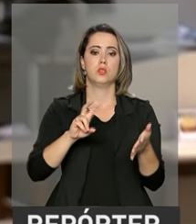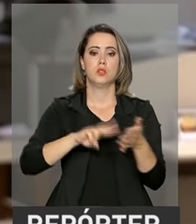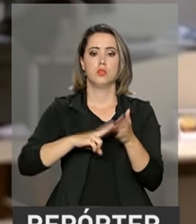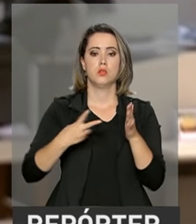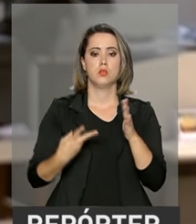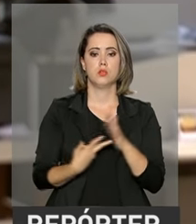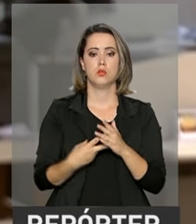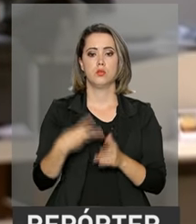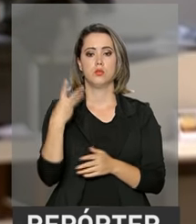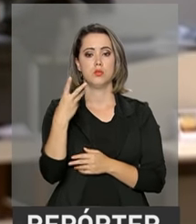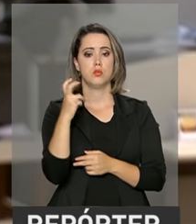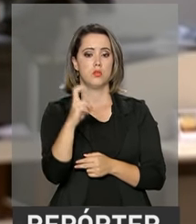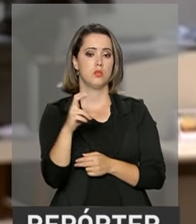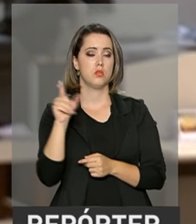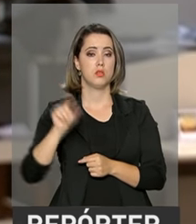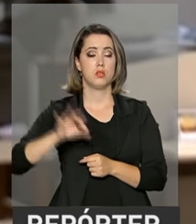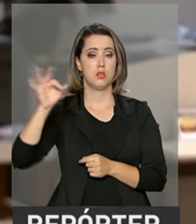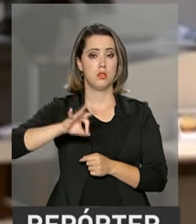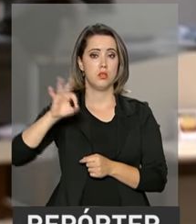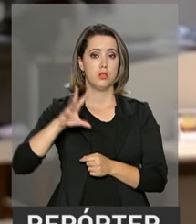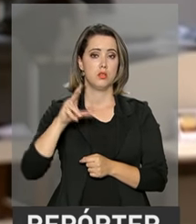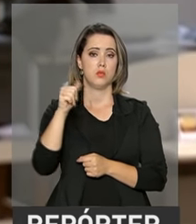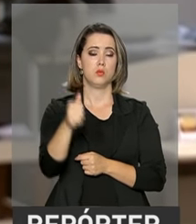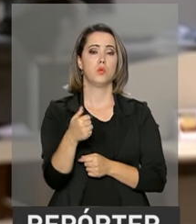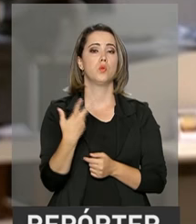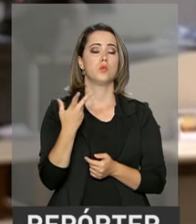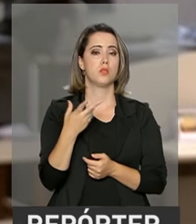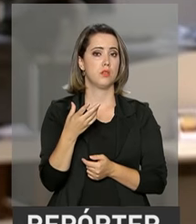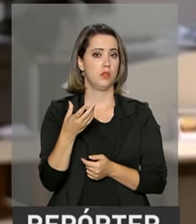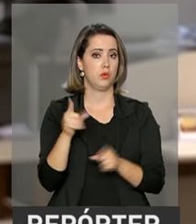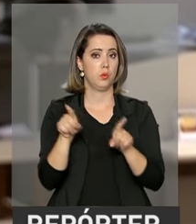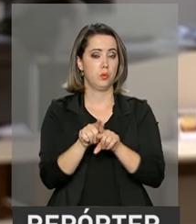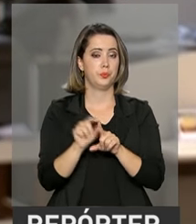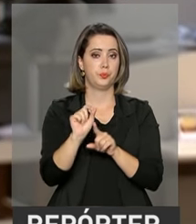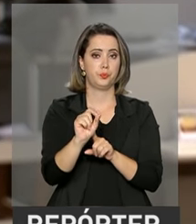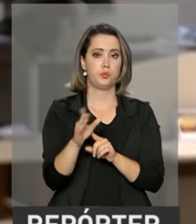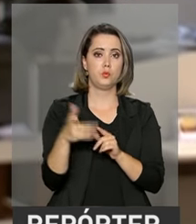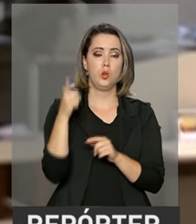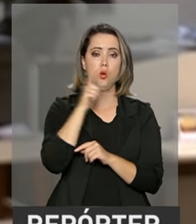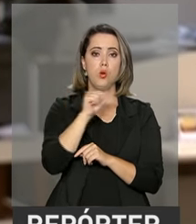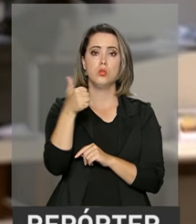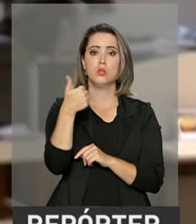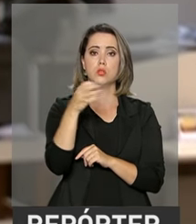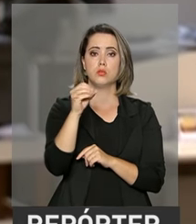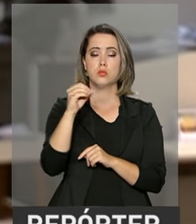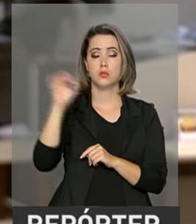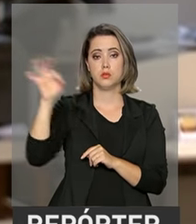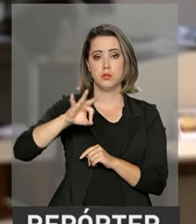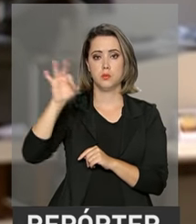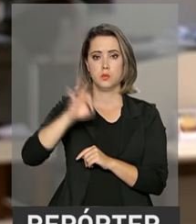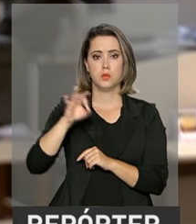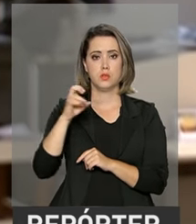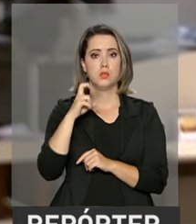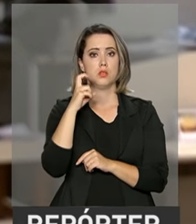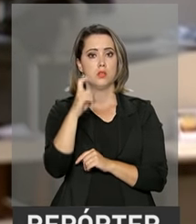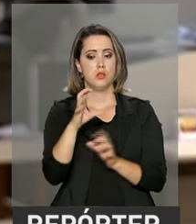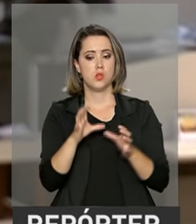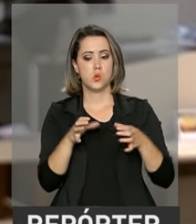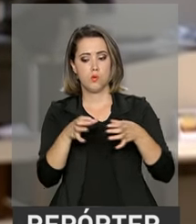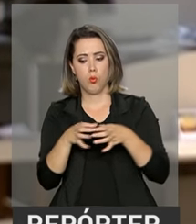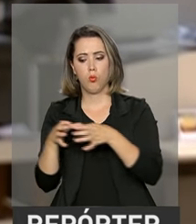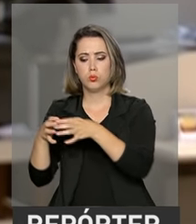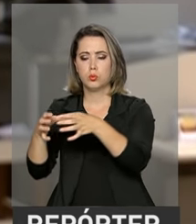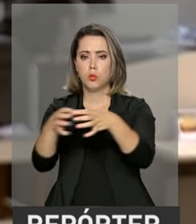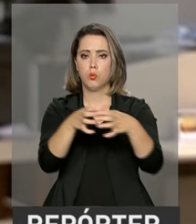35% do total de 60 milhões previstos para chegar a 100% mas cinco remessas estão programadas até o